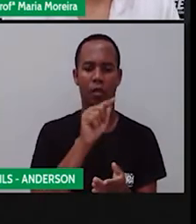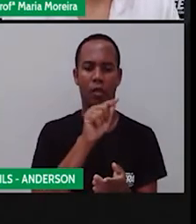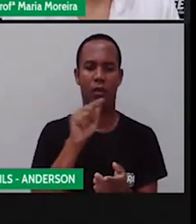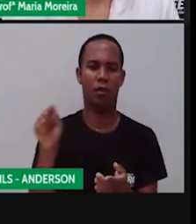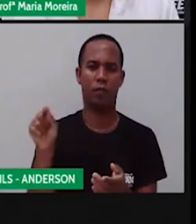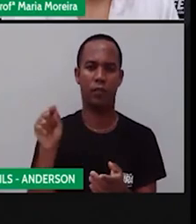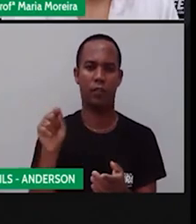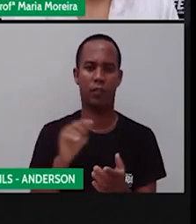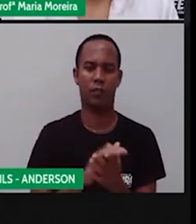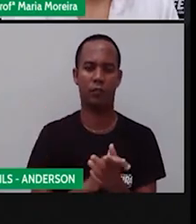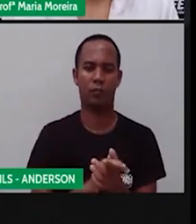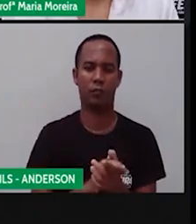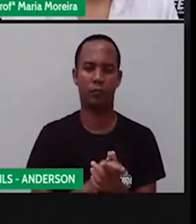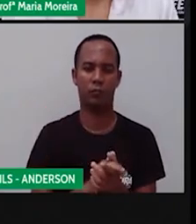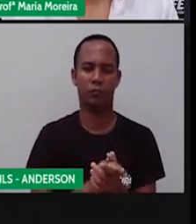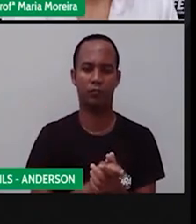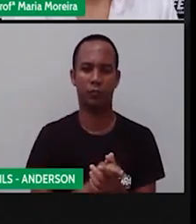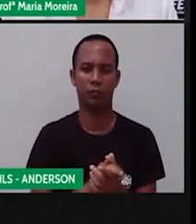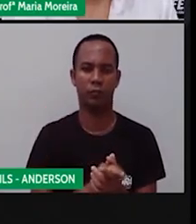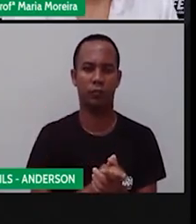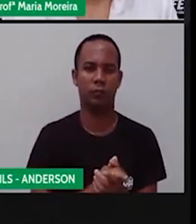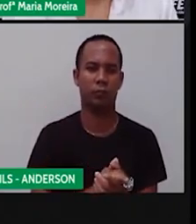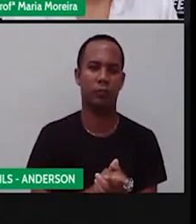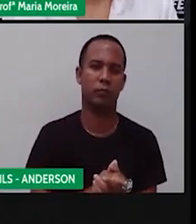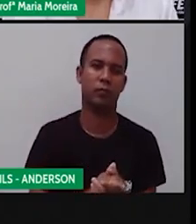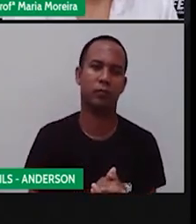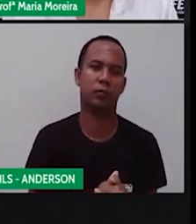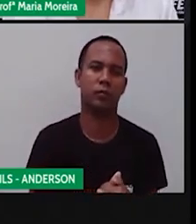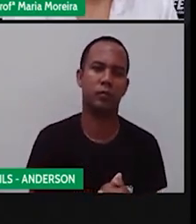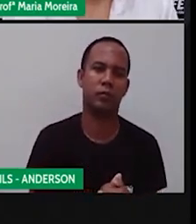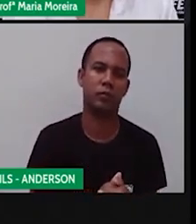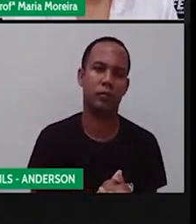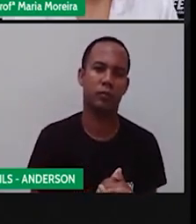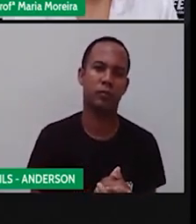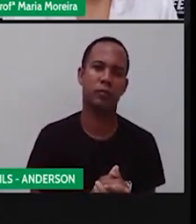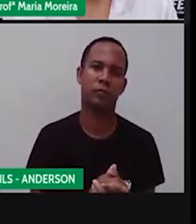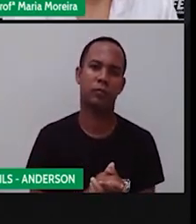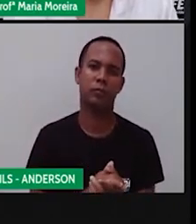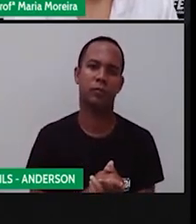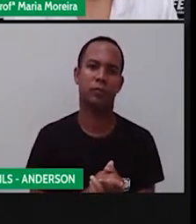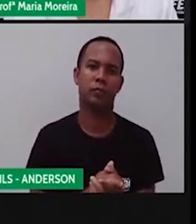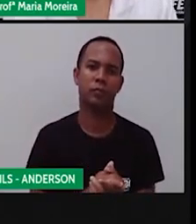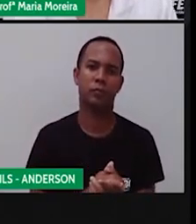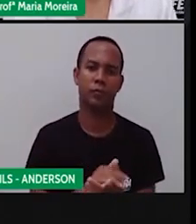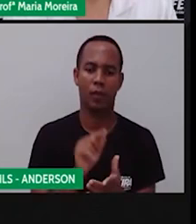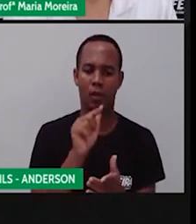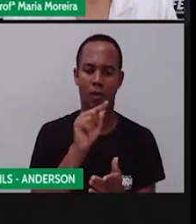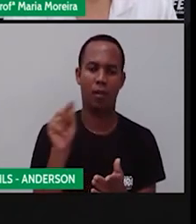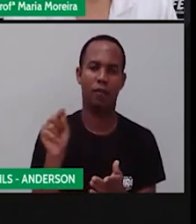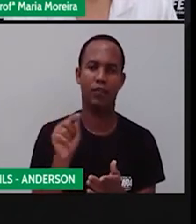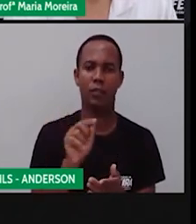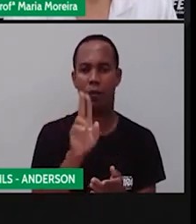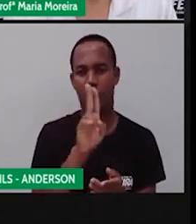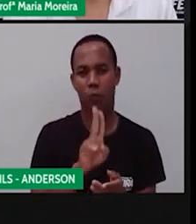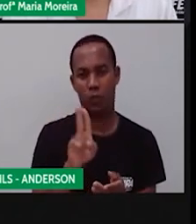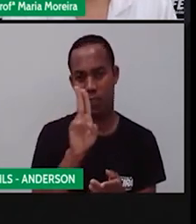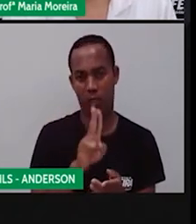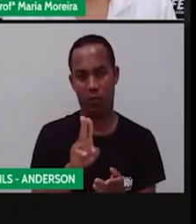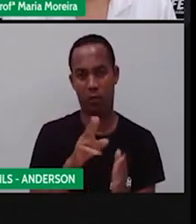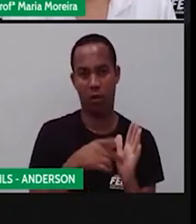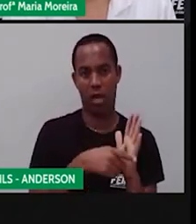Travessão! Ô, gente, a imagenzinha do travessão era tão fofinha e ela não veio. Que dozinha. É utilizado antes